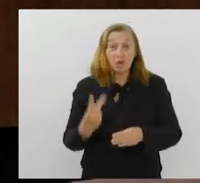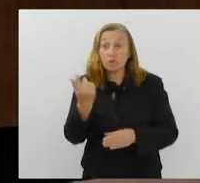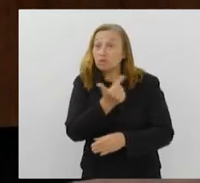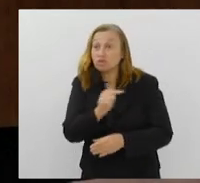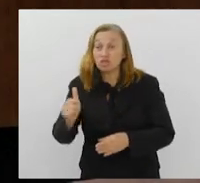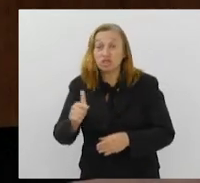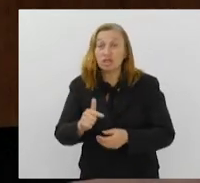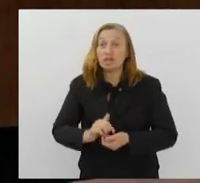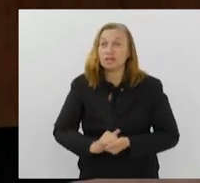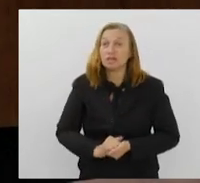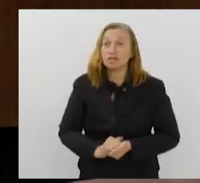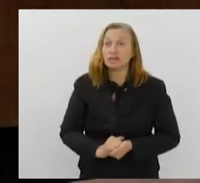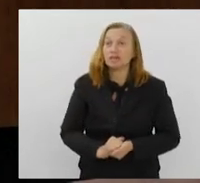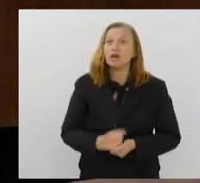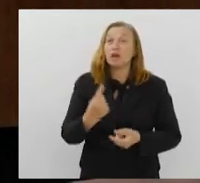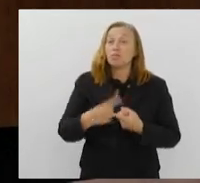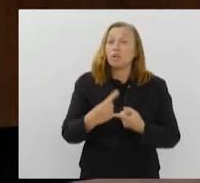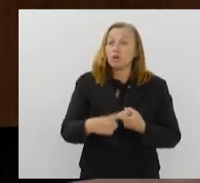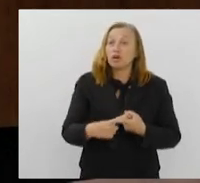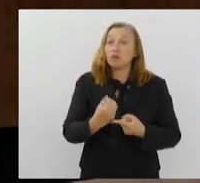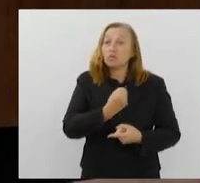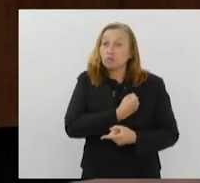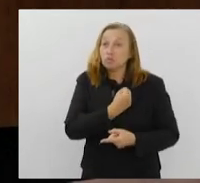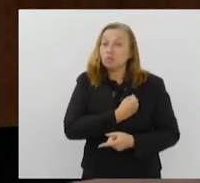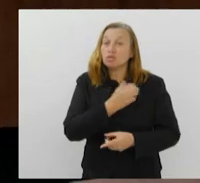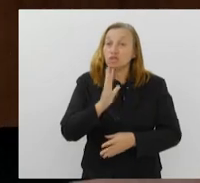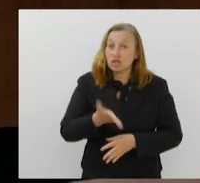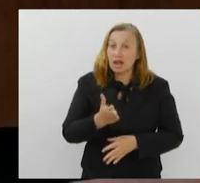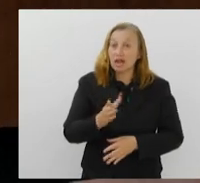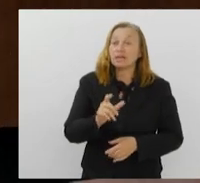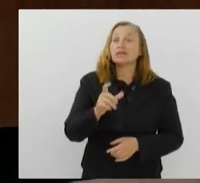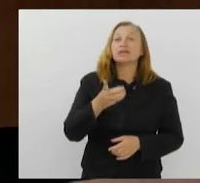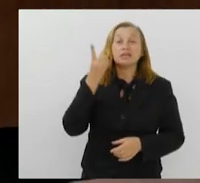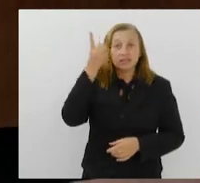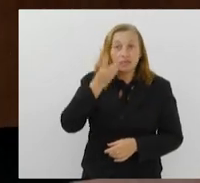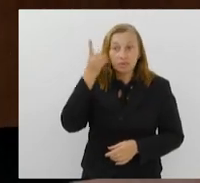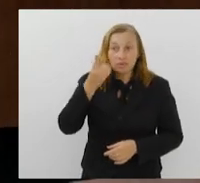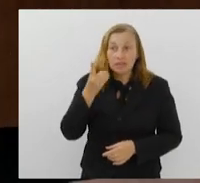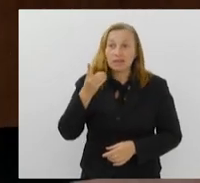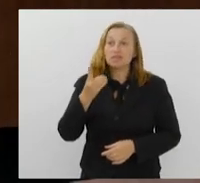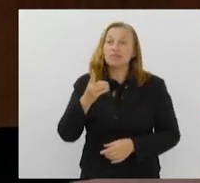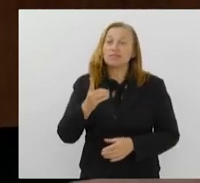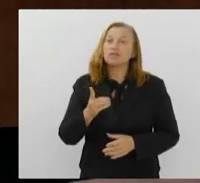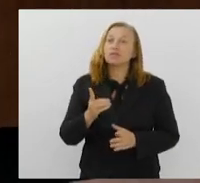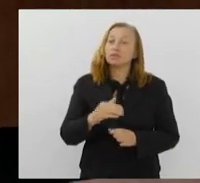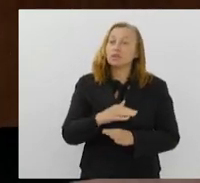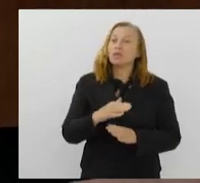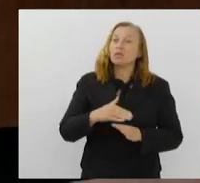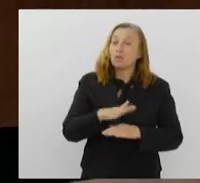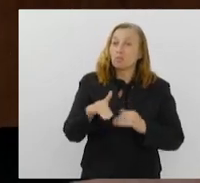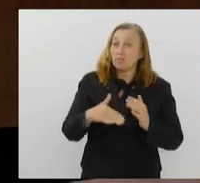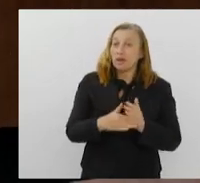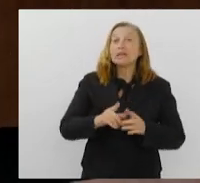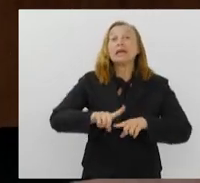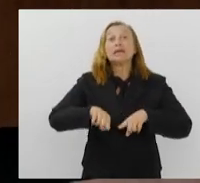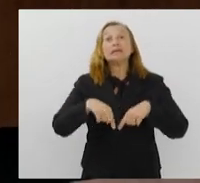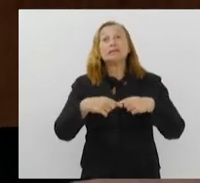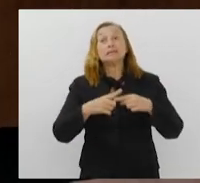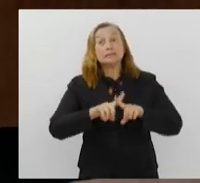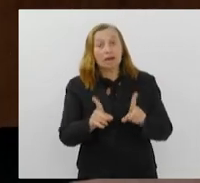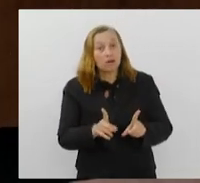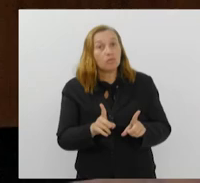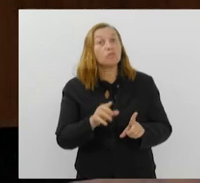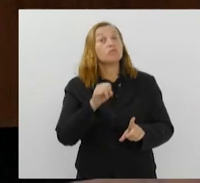absolutamente nada, porque o quórum já estava completo e a votação foi sim por unanimidade. Então o senhor dobre a sua língua antes de me